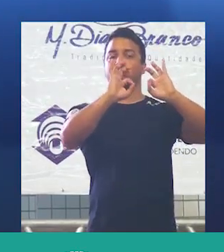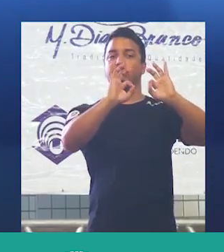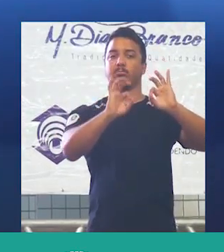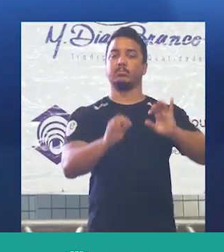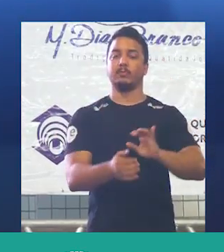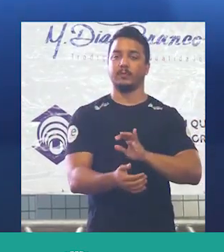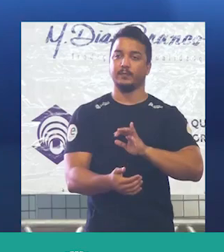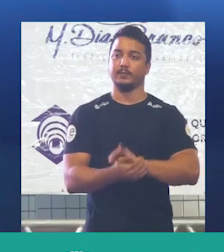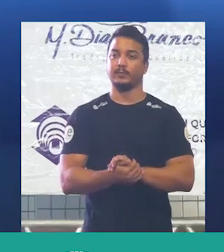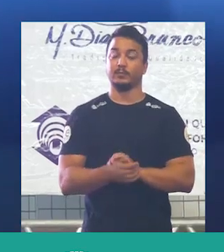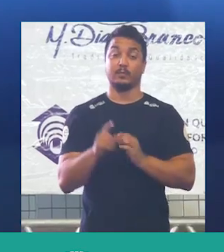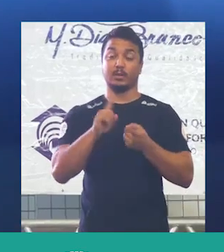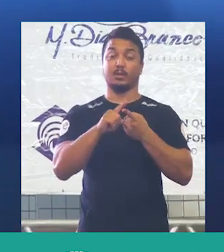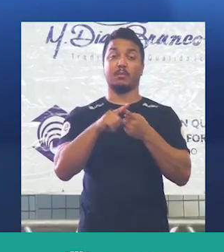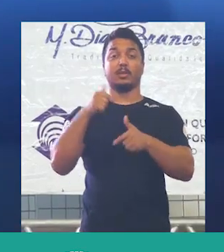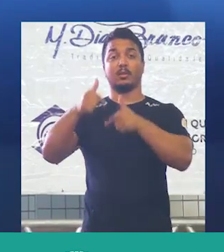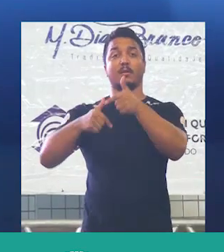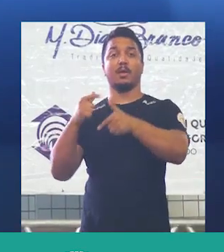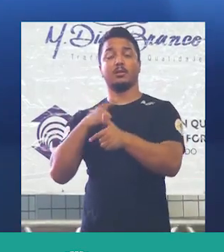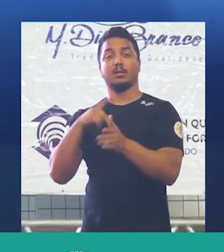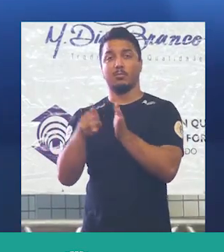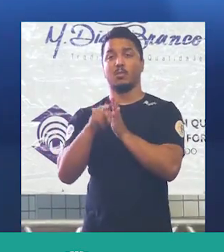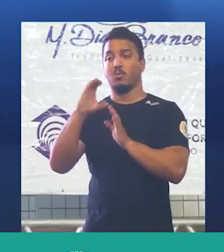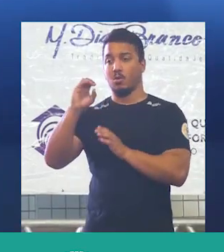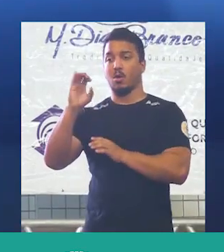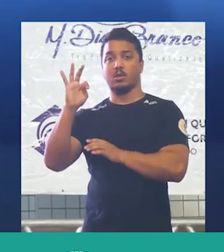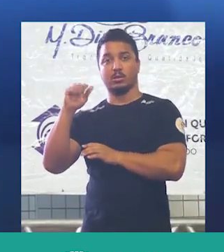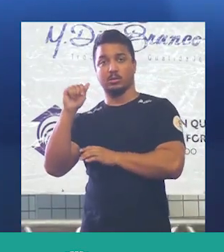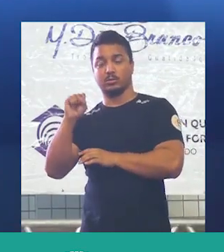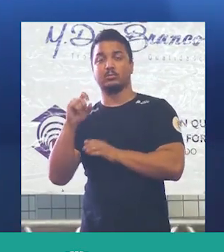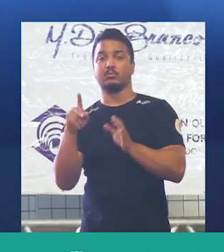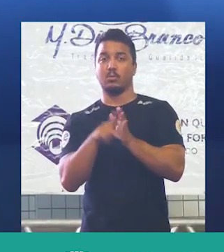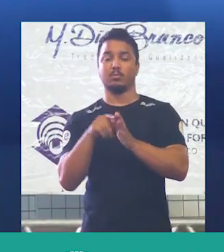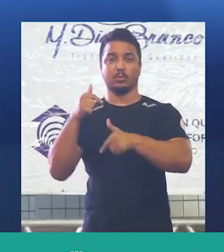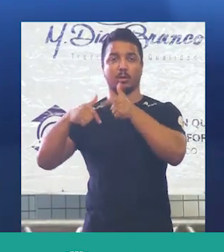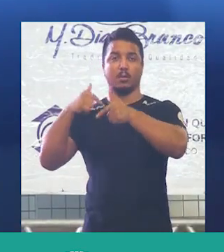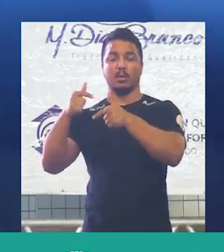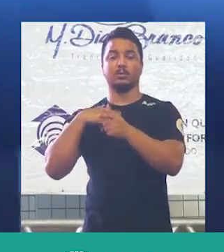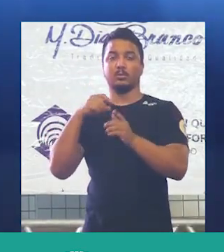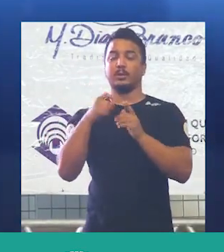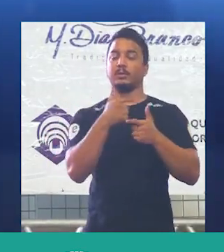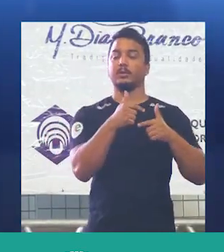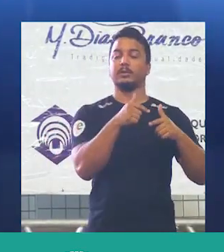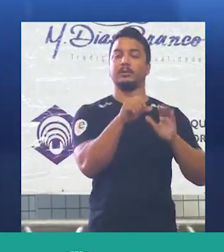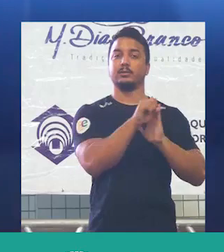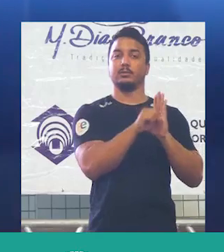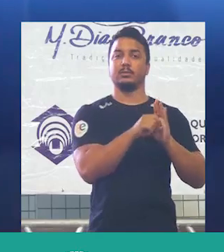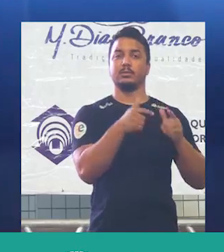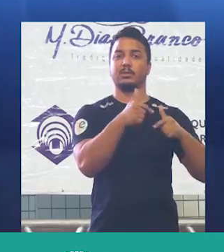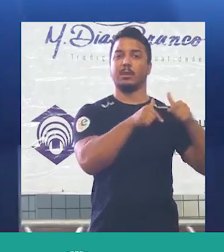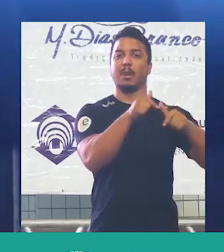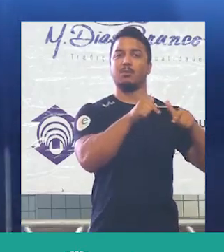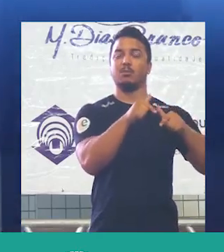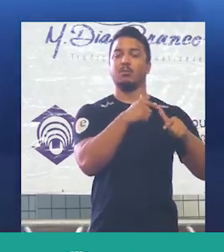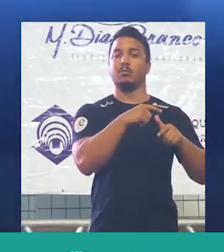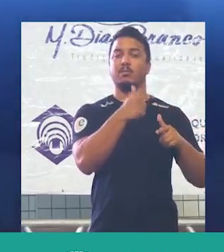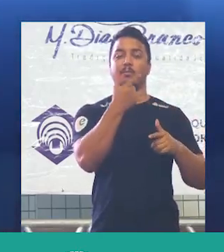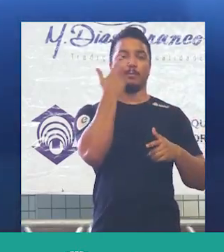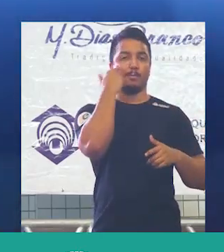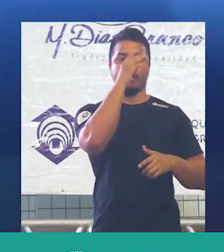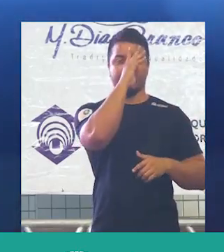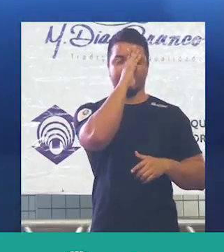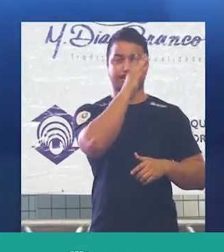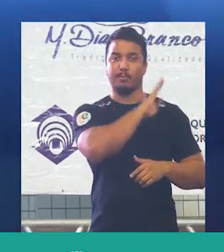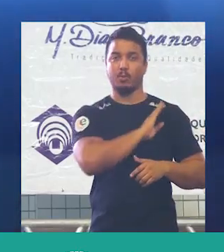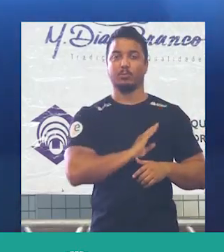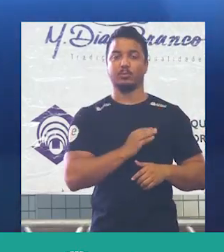ou a empregos, como tem também as cotas, né, nos serviços públicos. Do mesmo jeito, como por